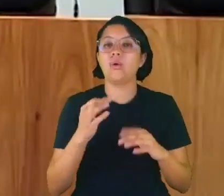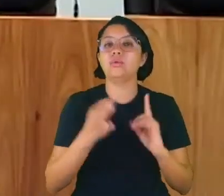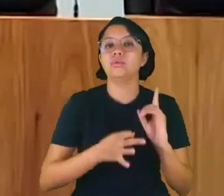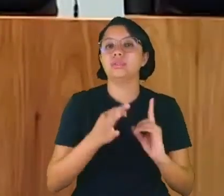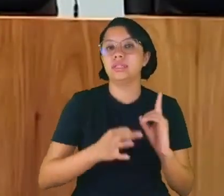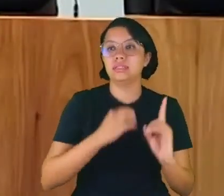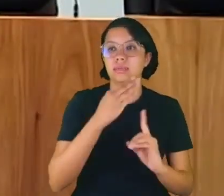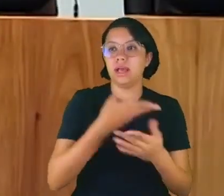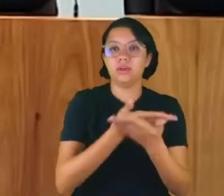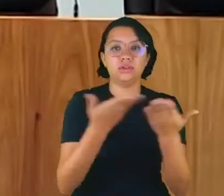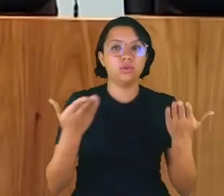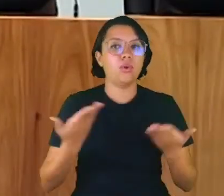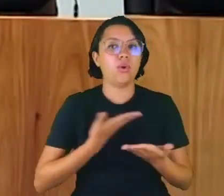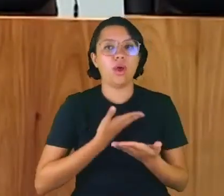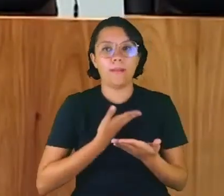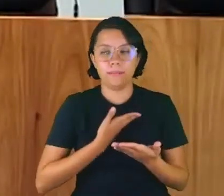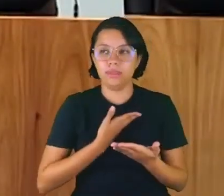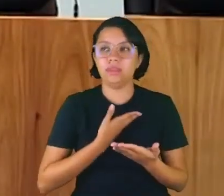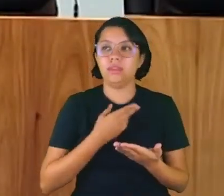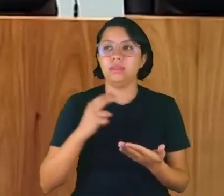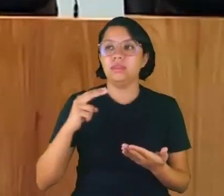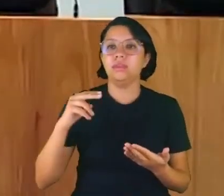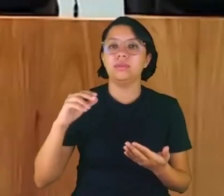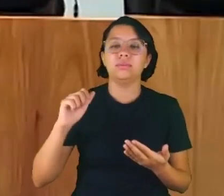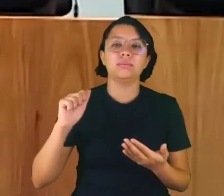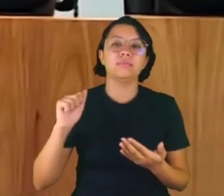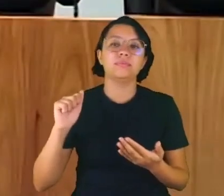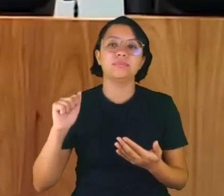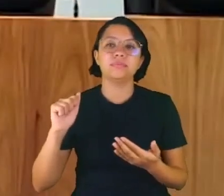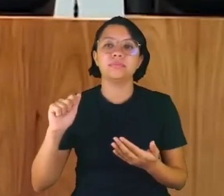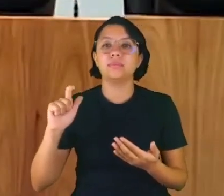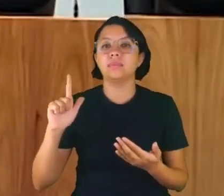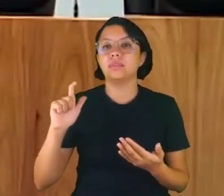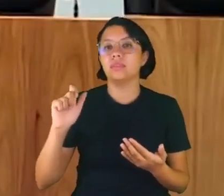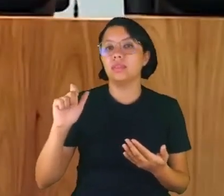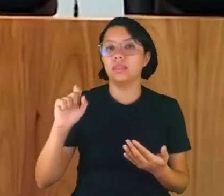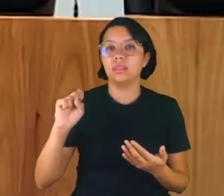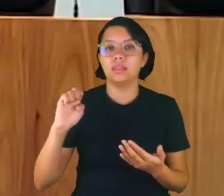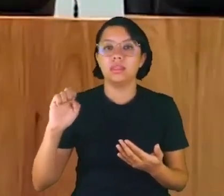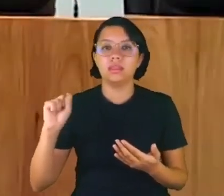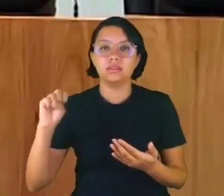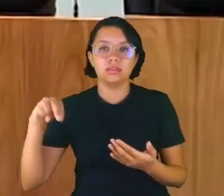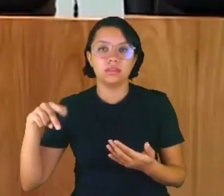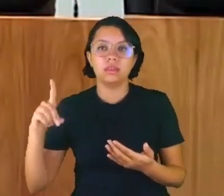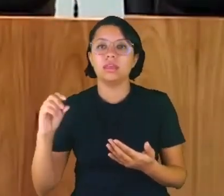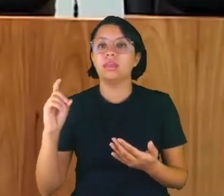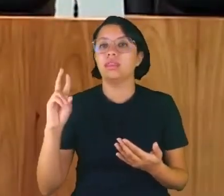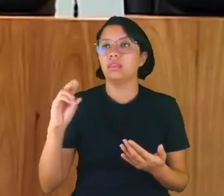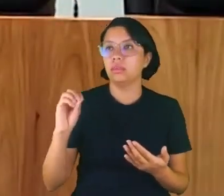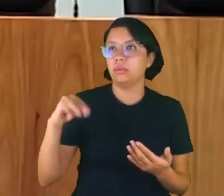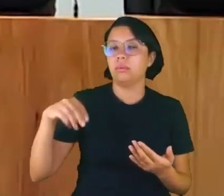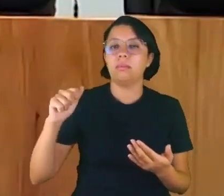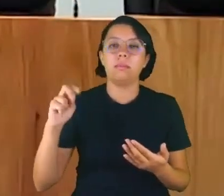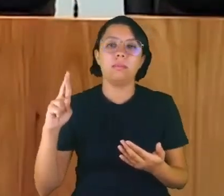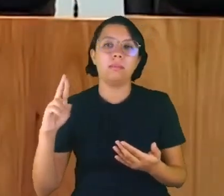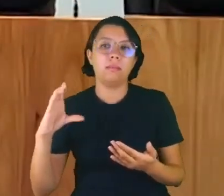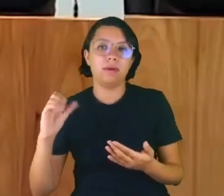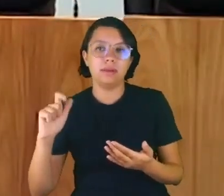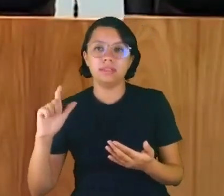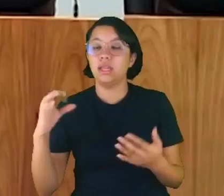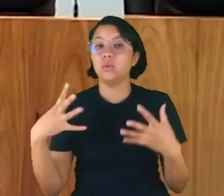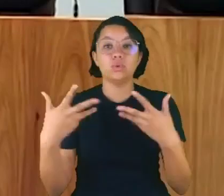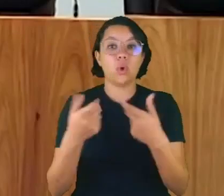aqui na mesa, todos os colegas, Nelton, Antônio Morimoto, Alessandro, Silvio, Marcelo, todos